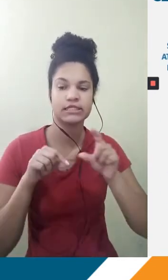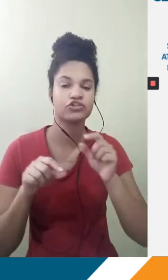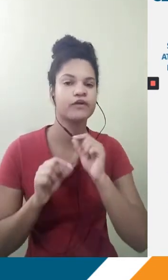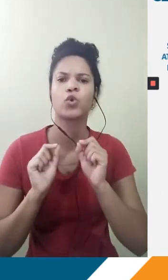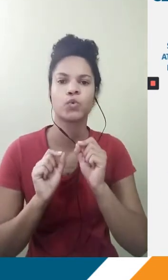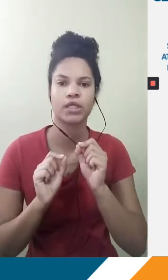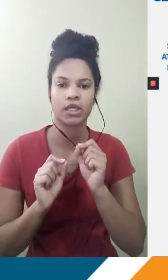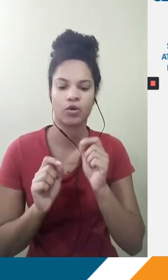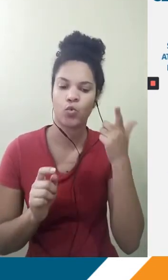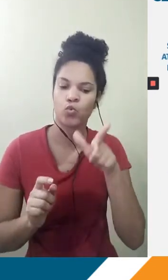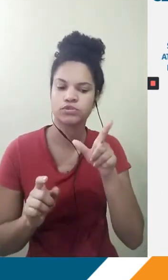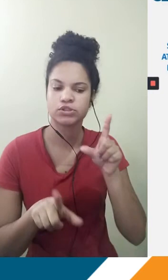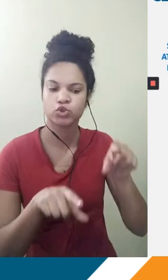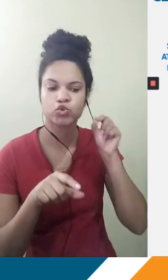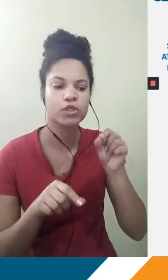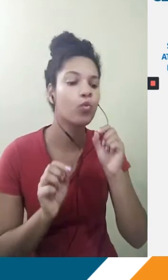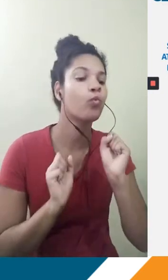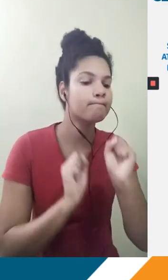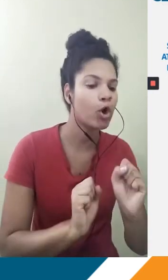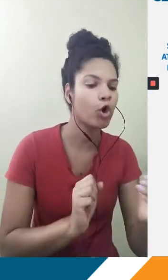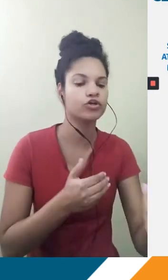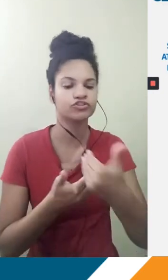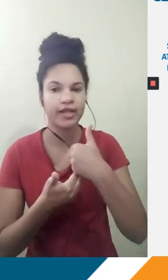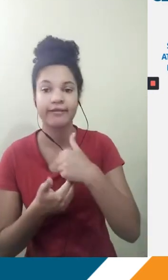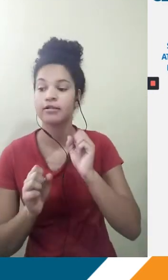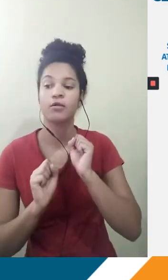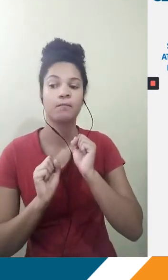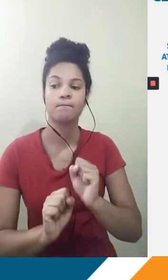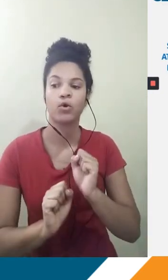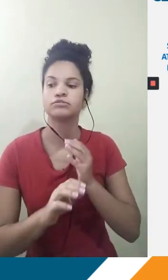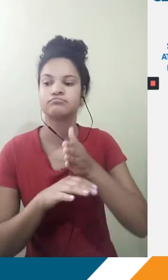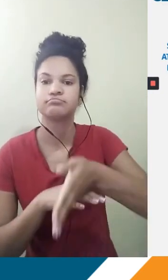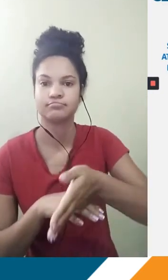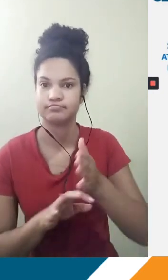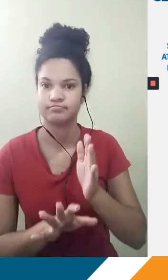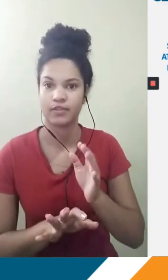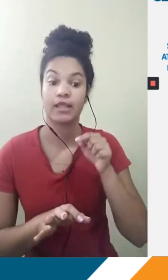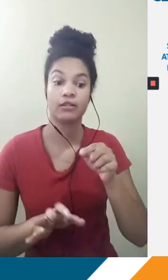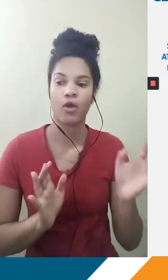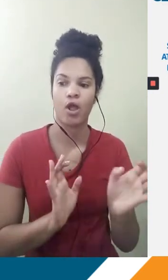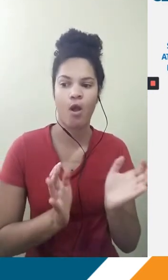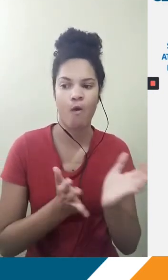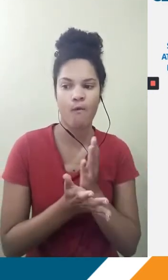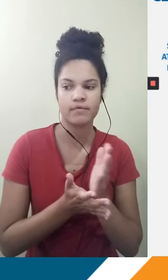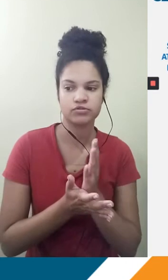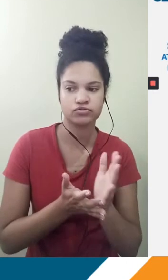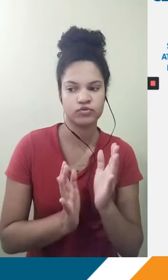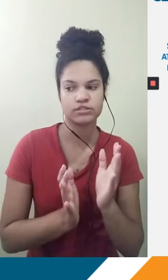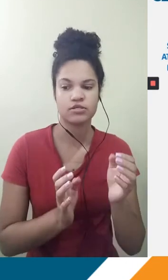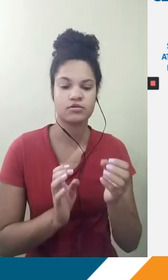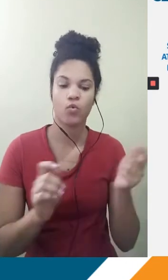uma organela. Então, as substâncias elas atravessam as membranas de forma seletiva. Isso pode,